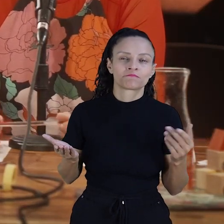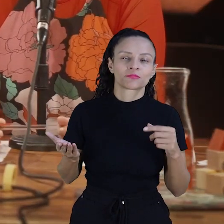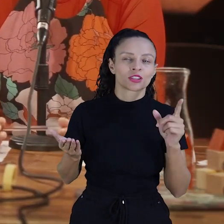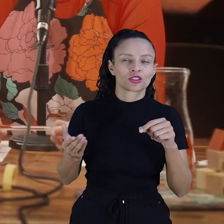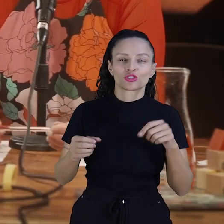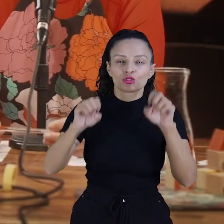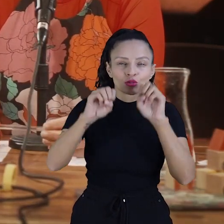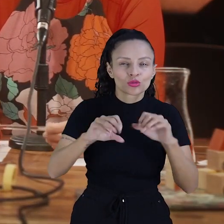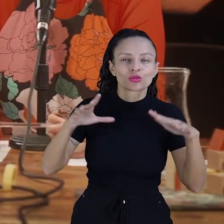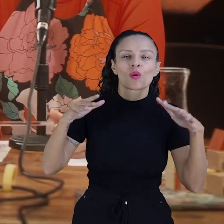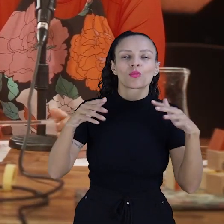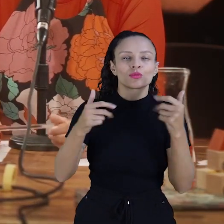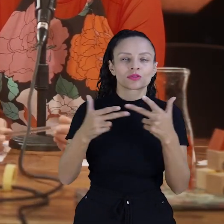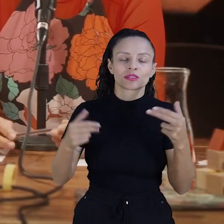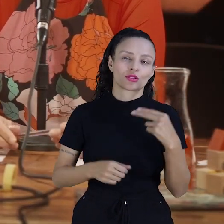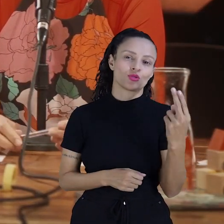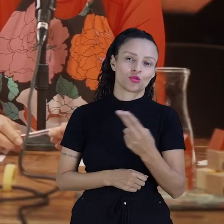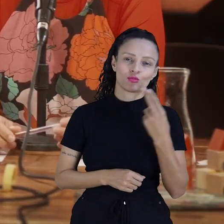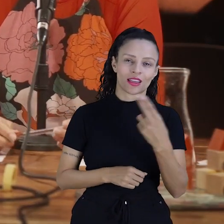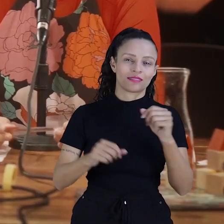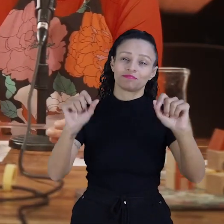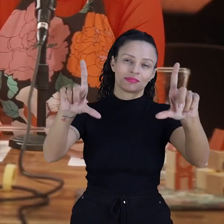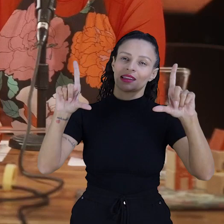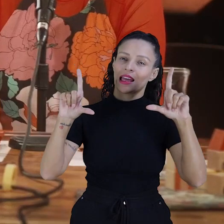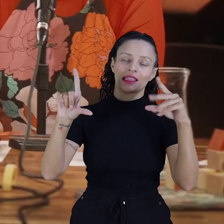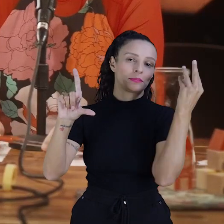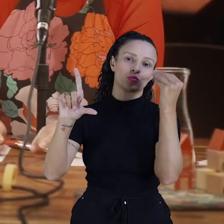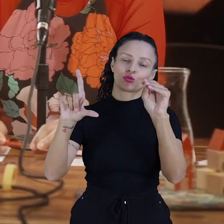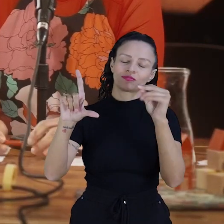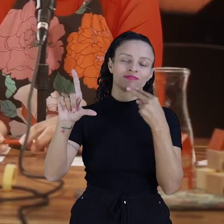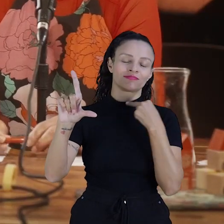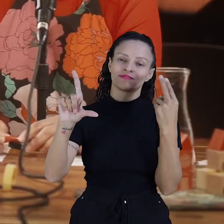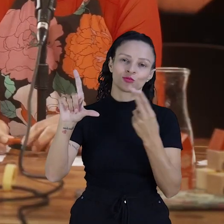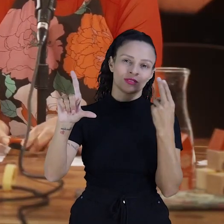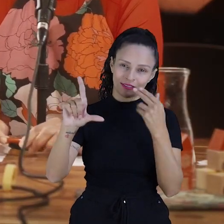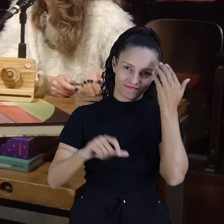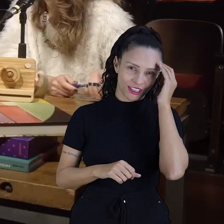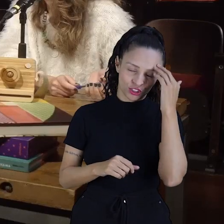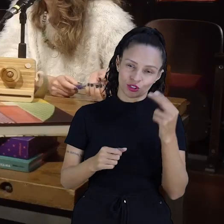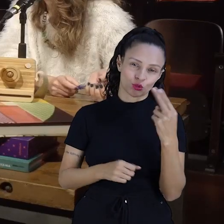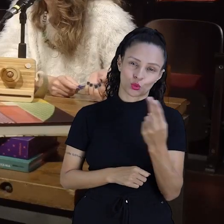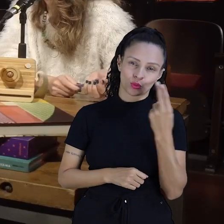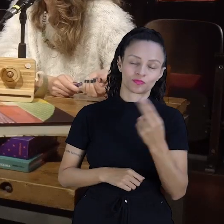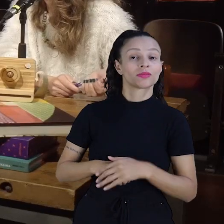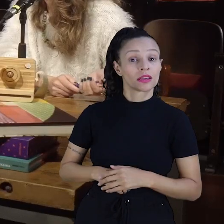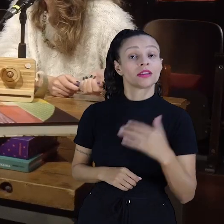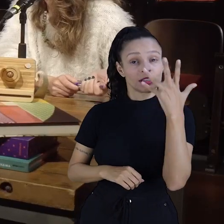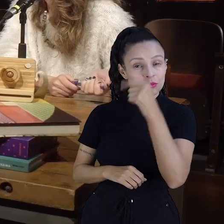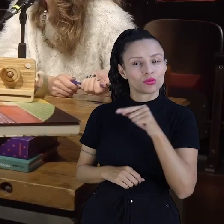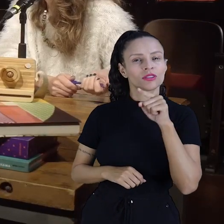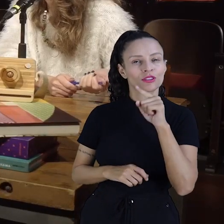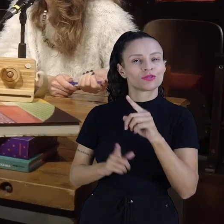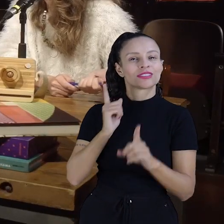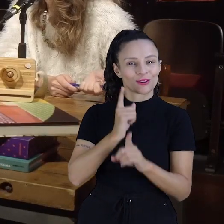minúcias, tesouros. Não dá para pôr uma tela. Não dá para a gente entende? Não tem como. E que bonito que